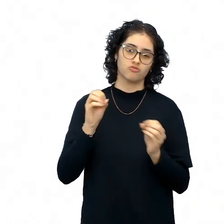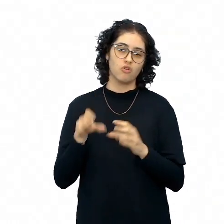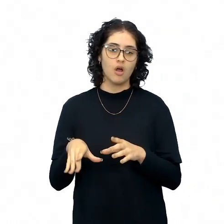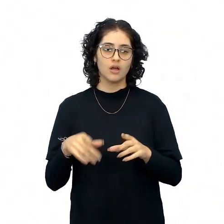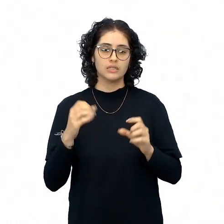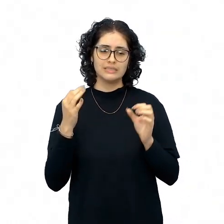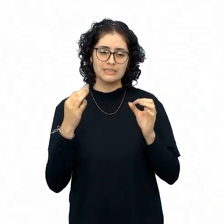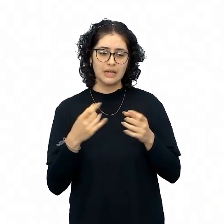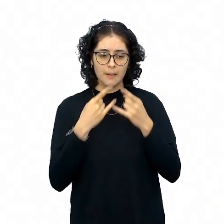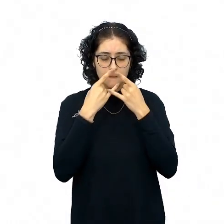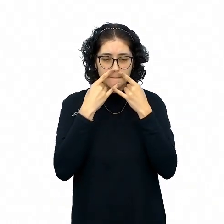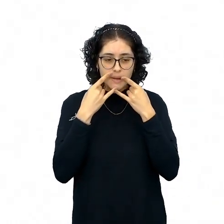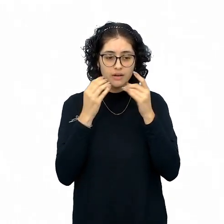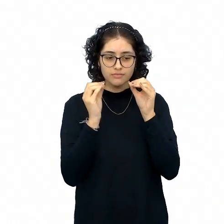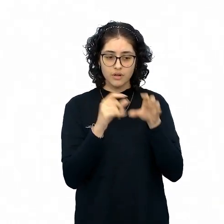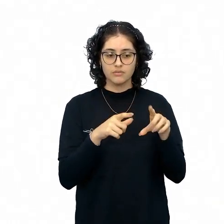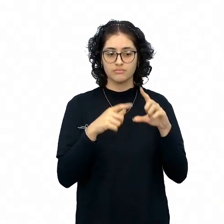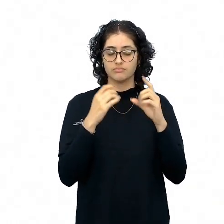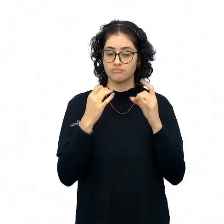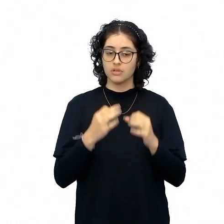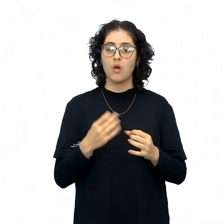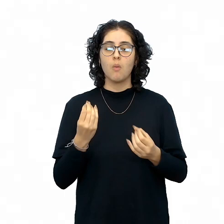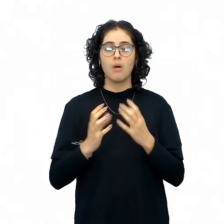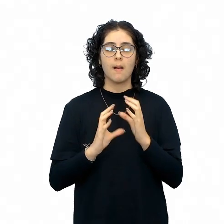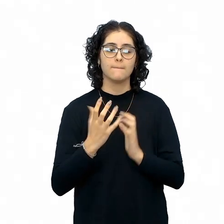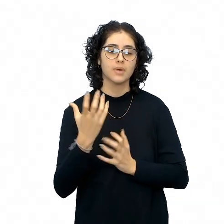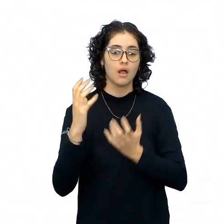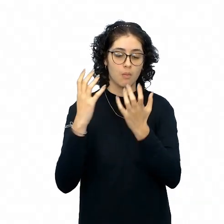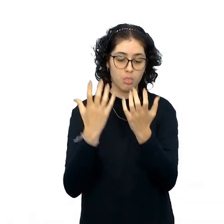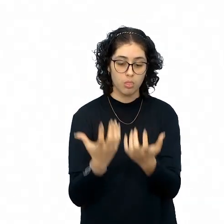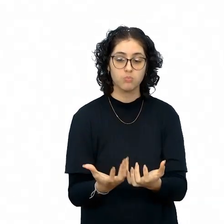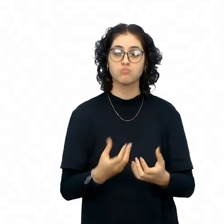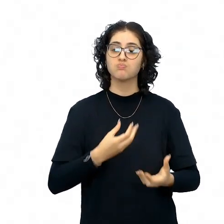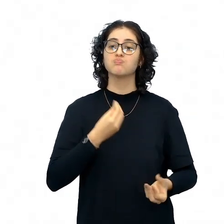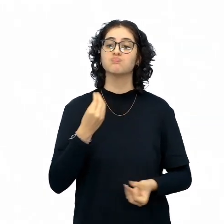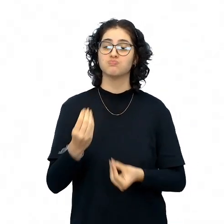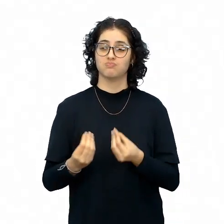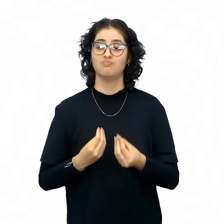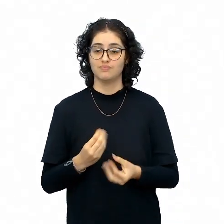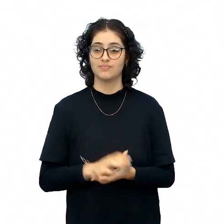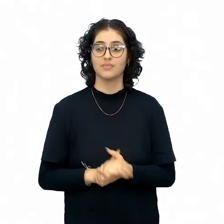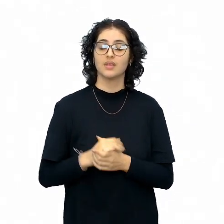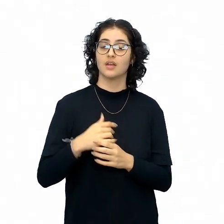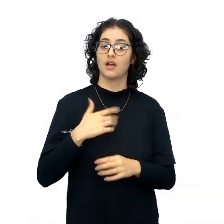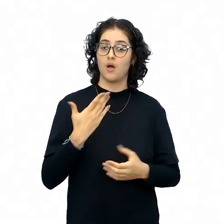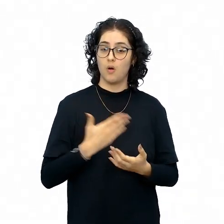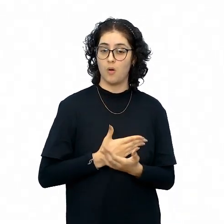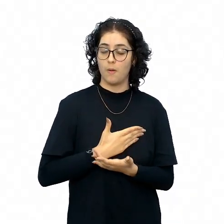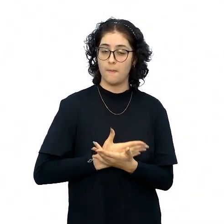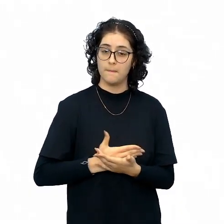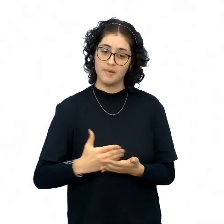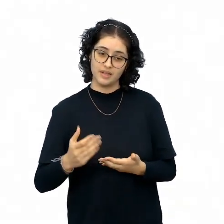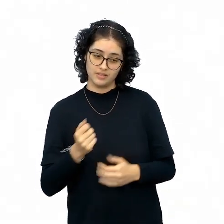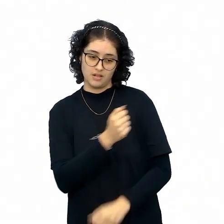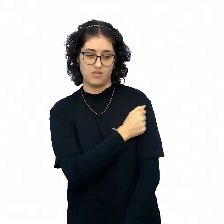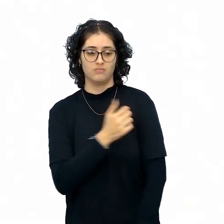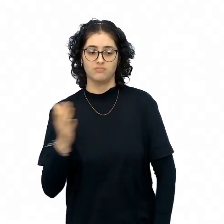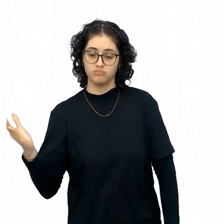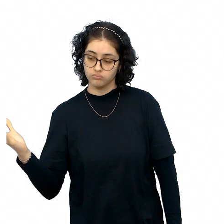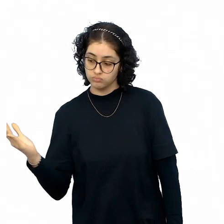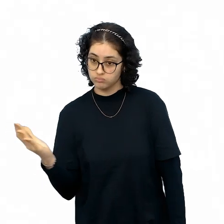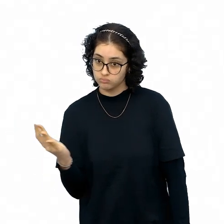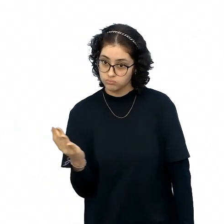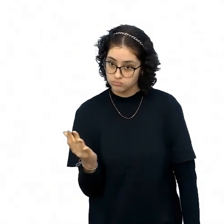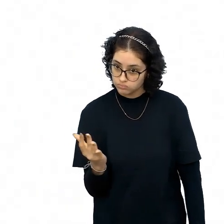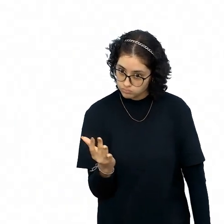de máscaras e como isso está prejudicando o meio ambiente. Então, a gente já começa aí a trazer o estudante para a